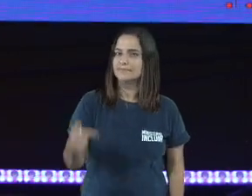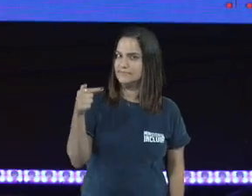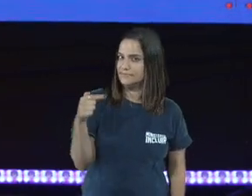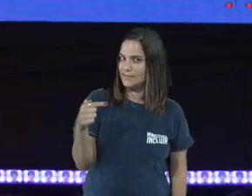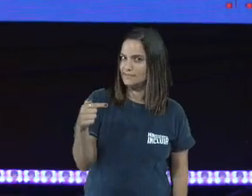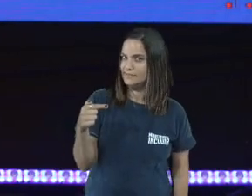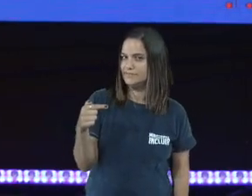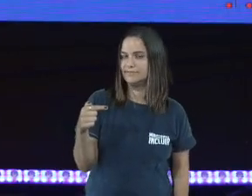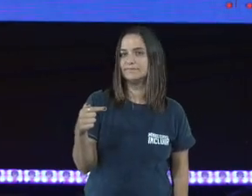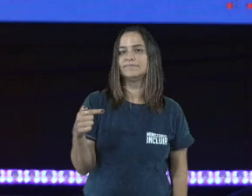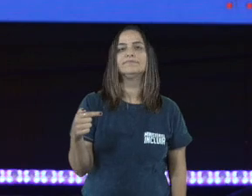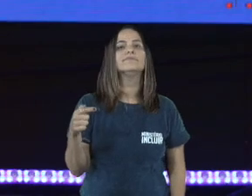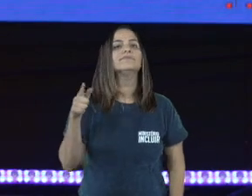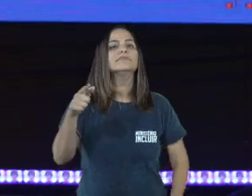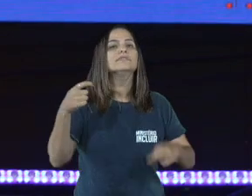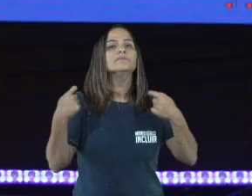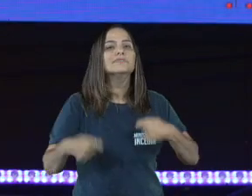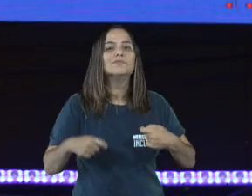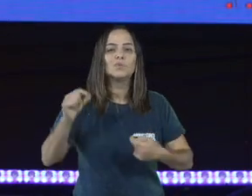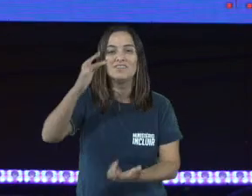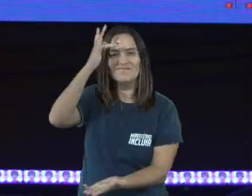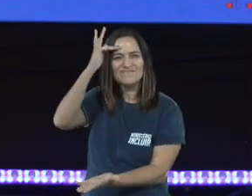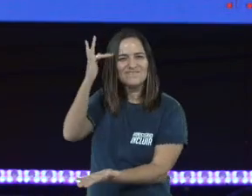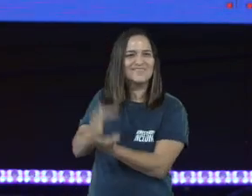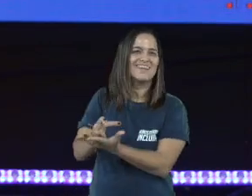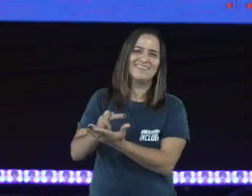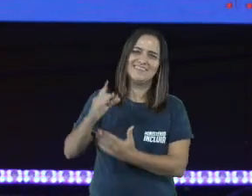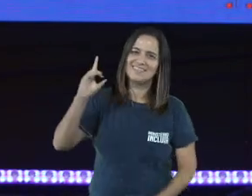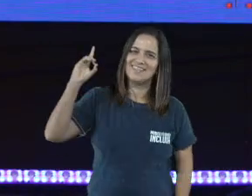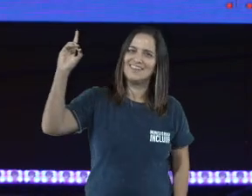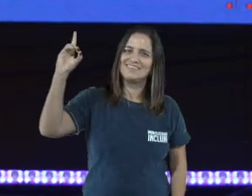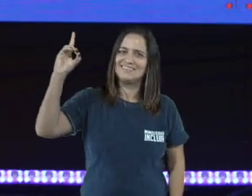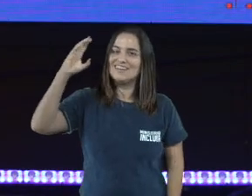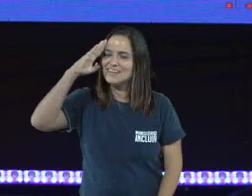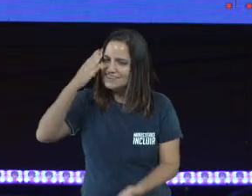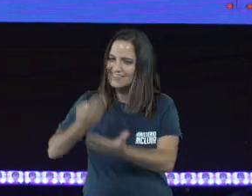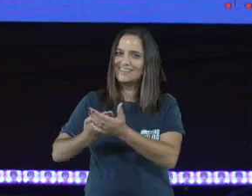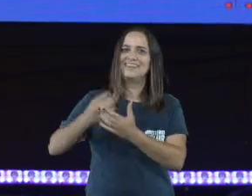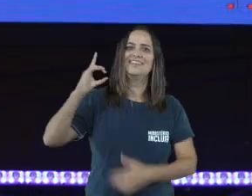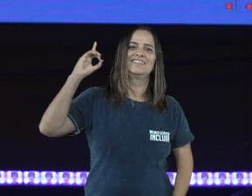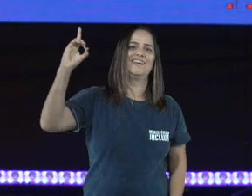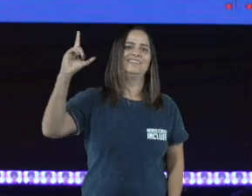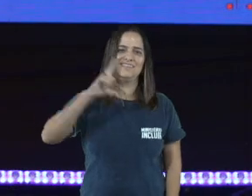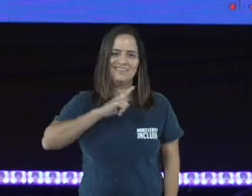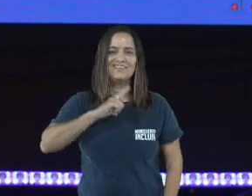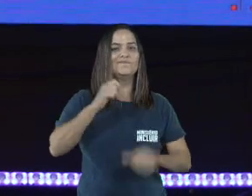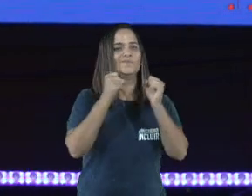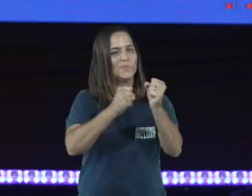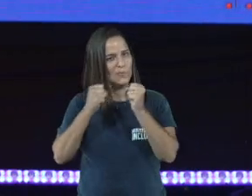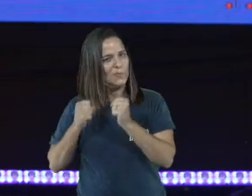vida Saul não acreditou em Davi pois olhou seu físico desprezou o poder de Deus mas da vida Versículo 37